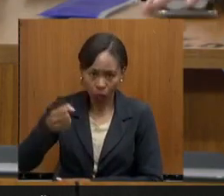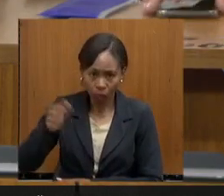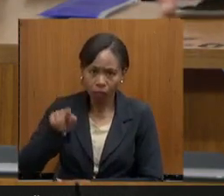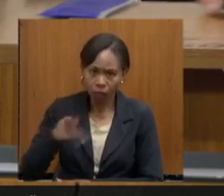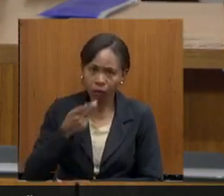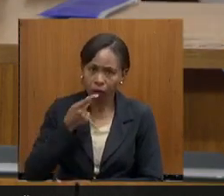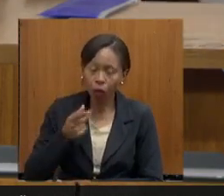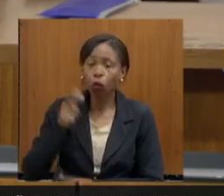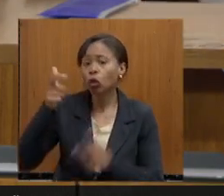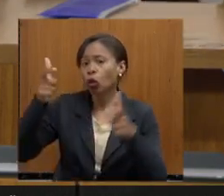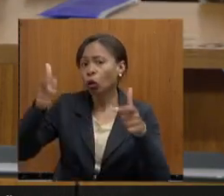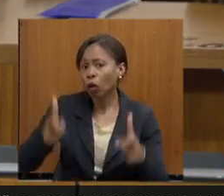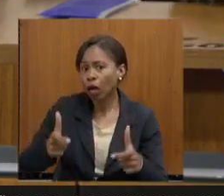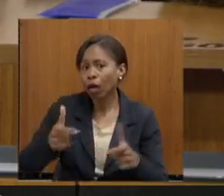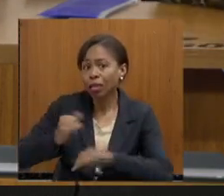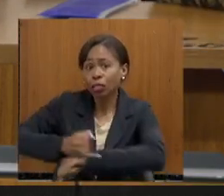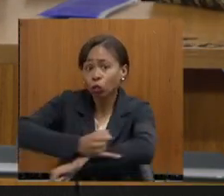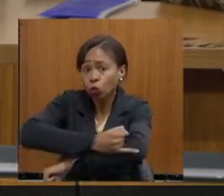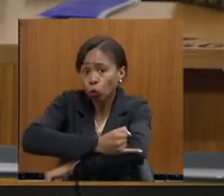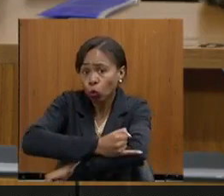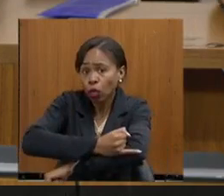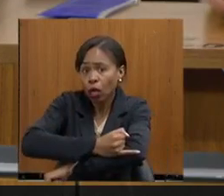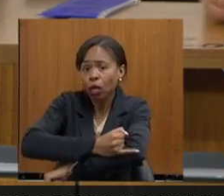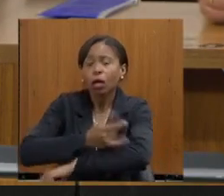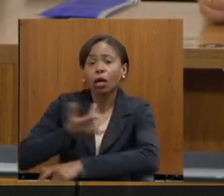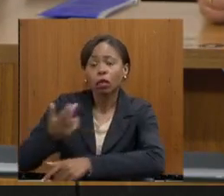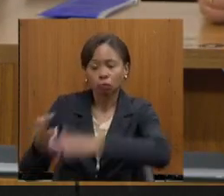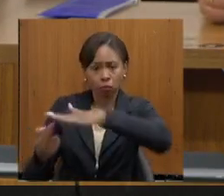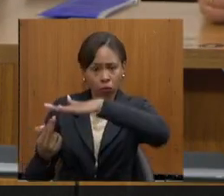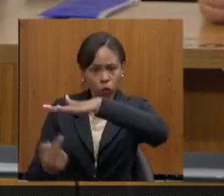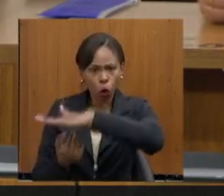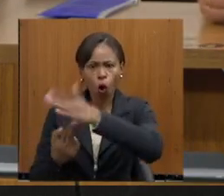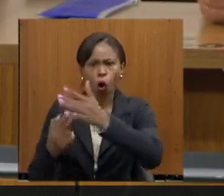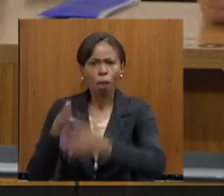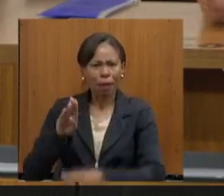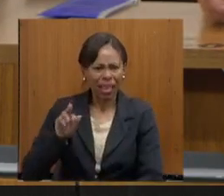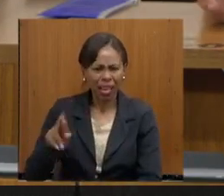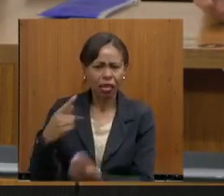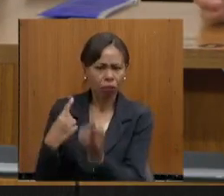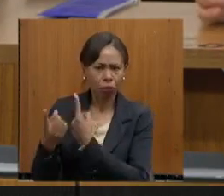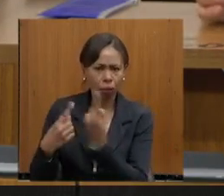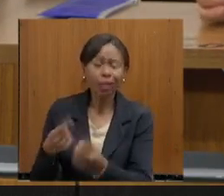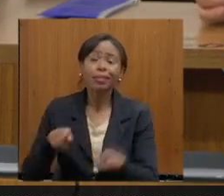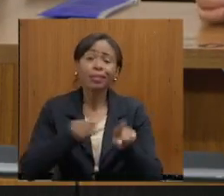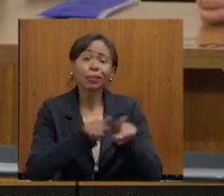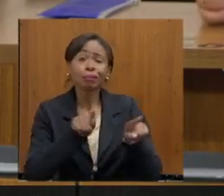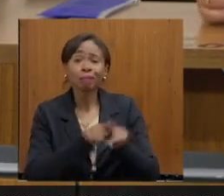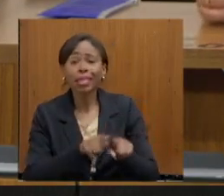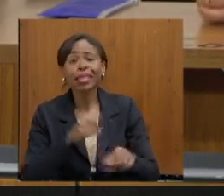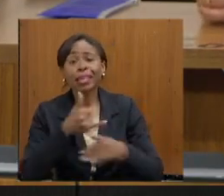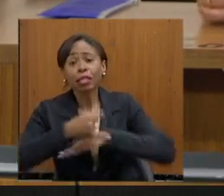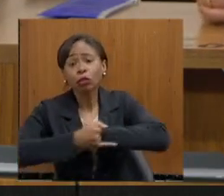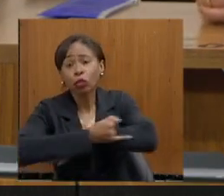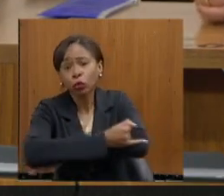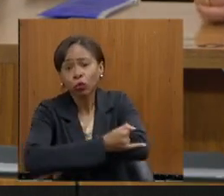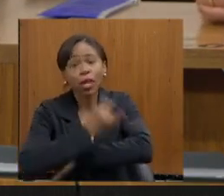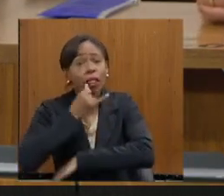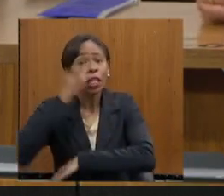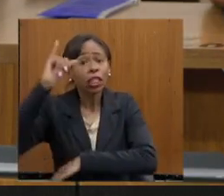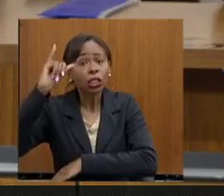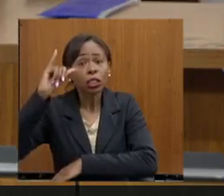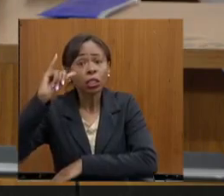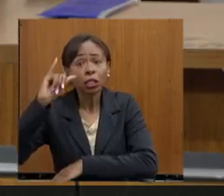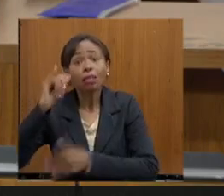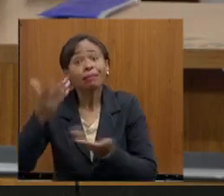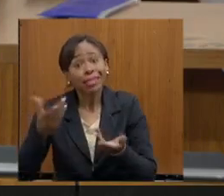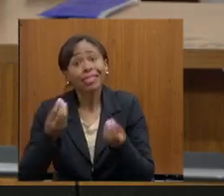infraestrutura rodoviária nós temos uma infraestrutura energética EA infraestrutura energética tem que entregue à semi e ela não